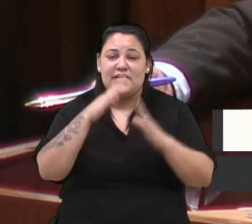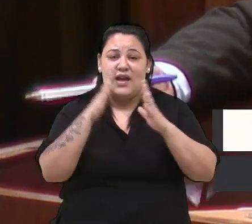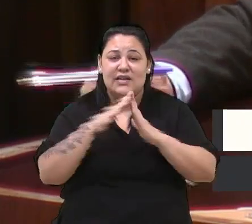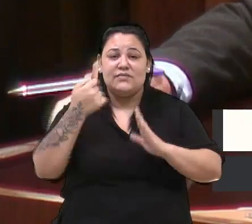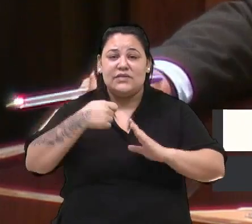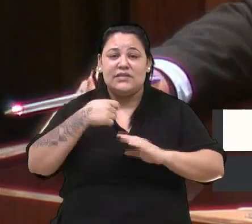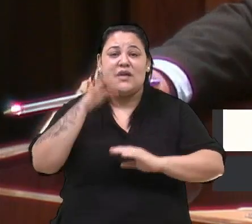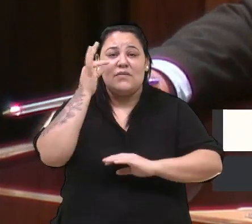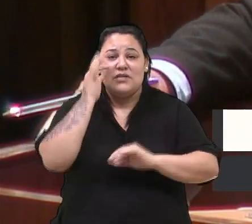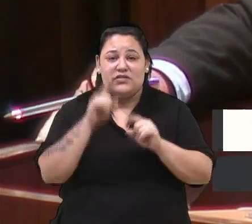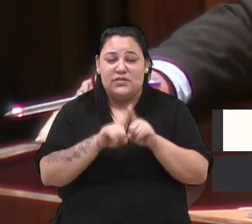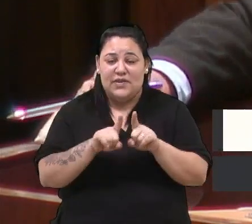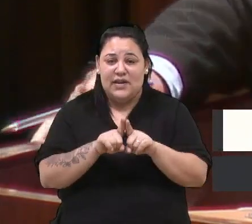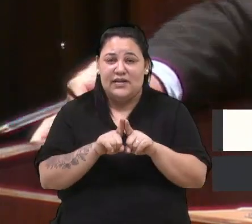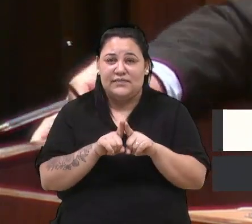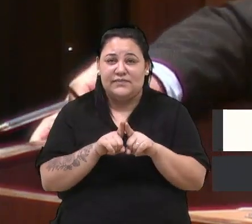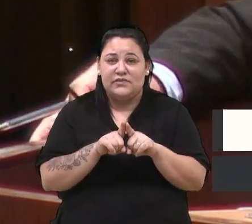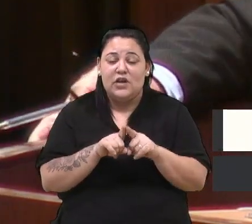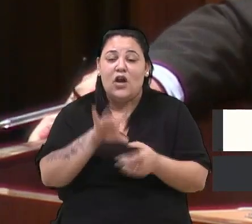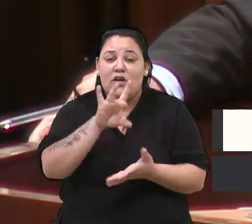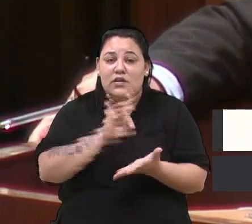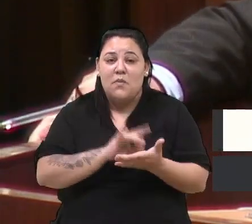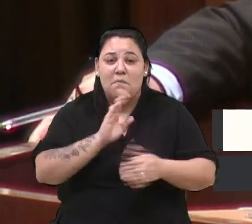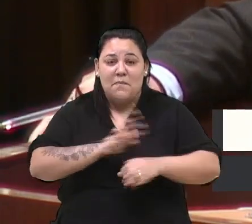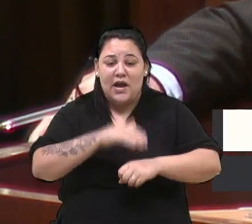seguinte, regularização, mais servidores,